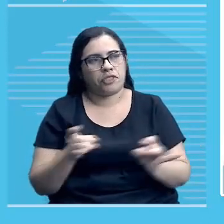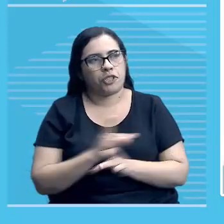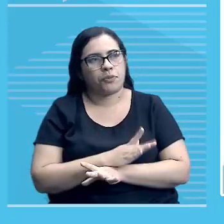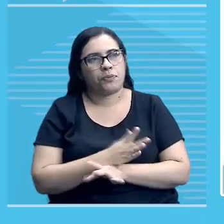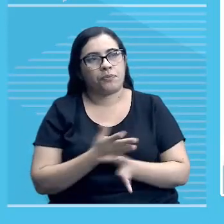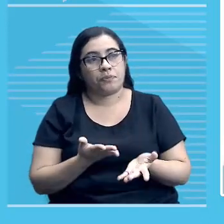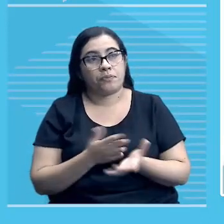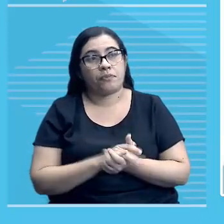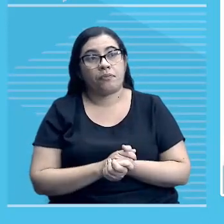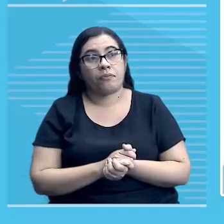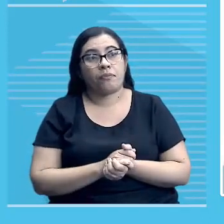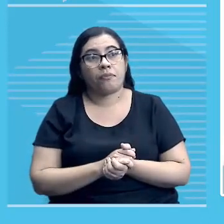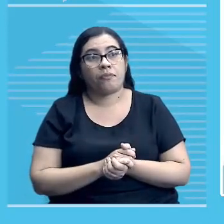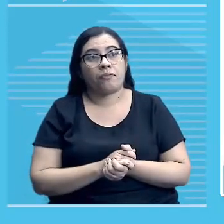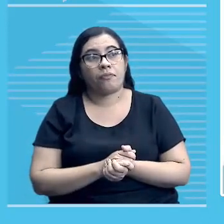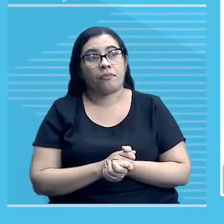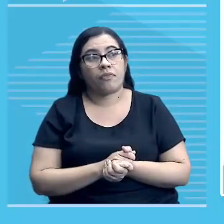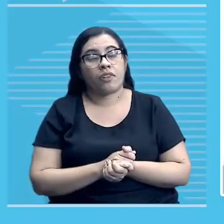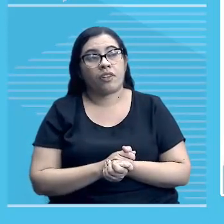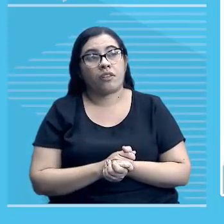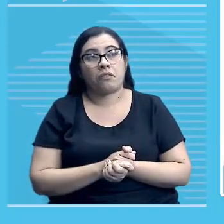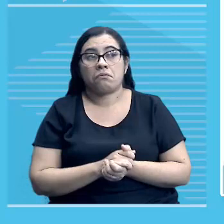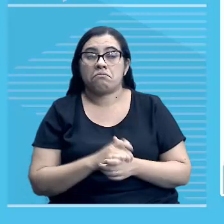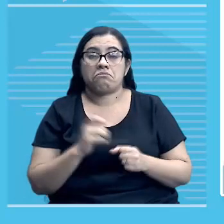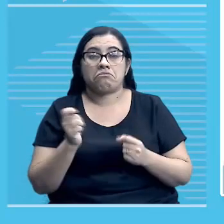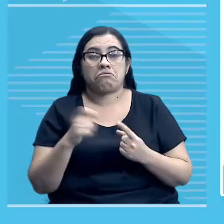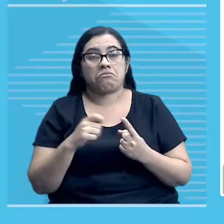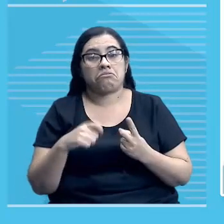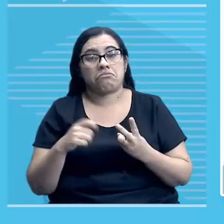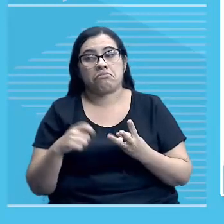Agora vamos embora para as raízes, que são os possíveis números.